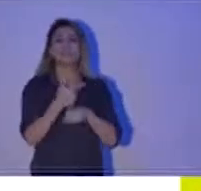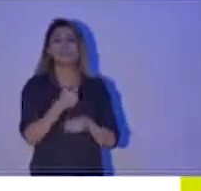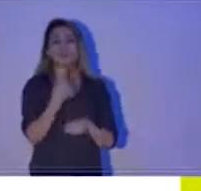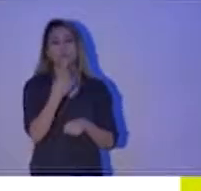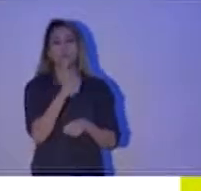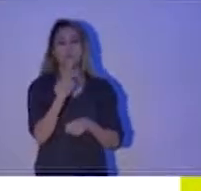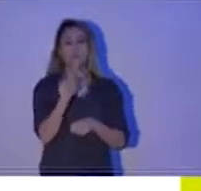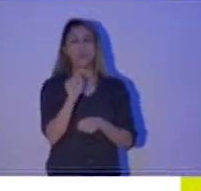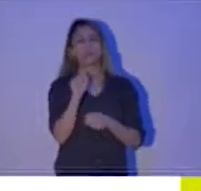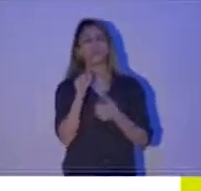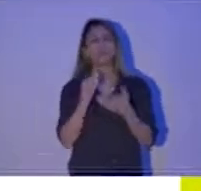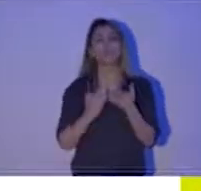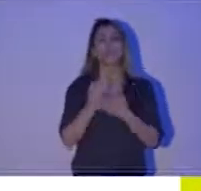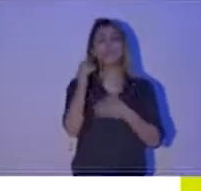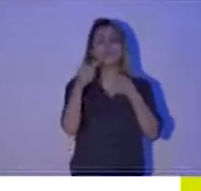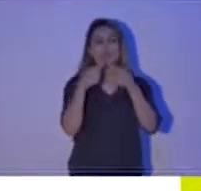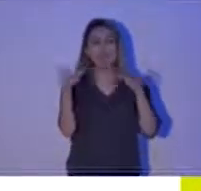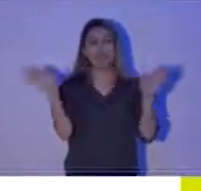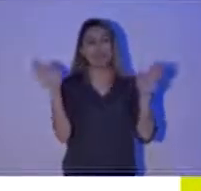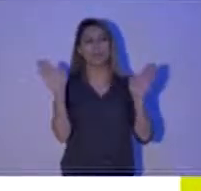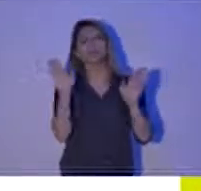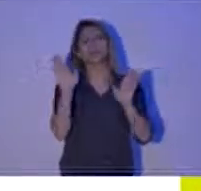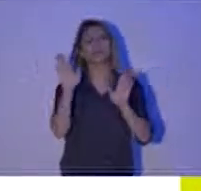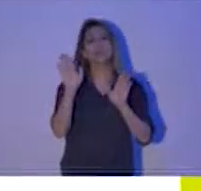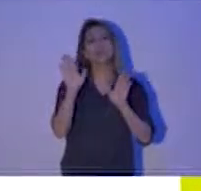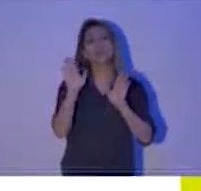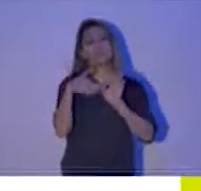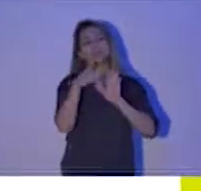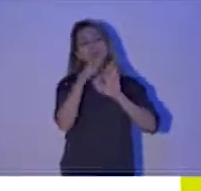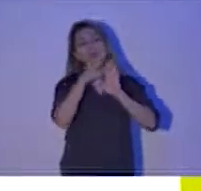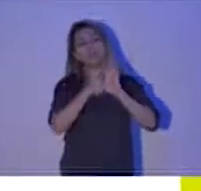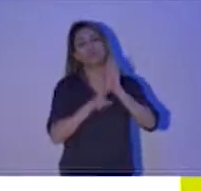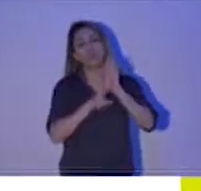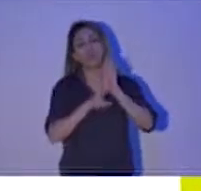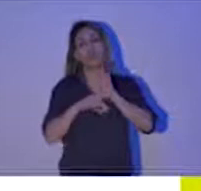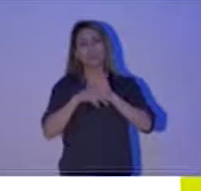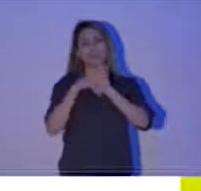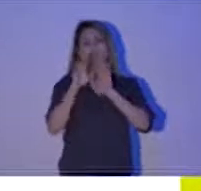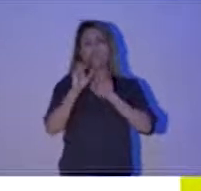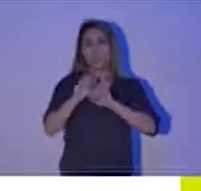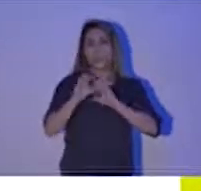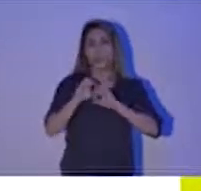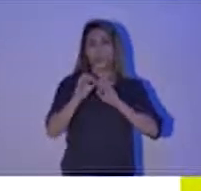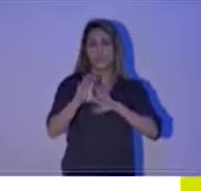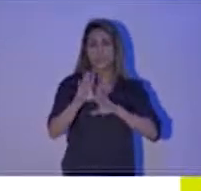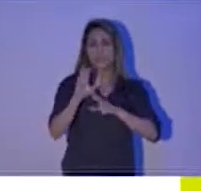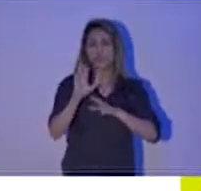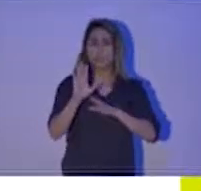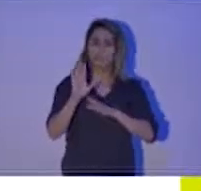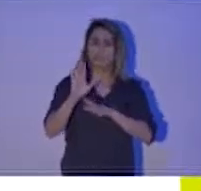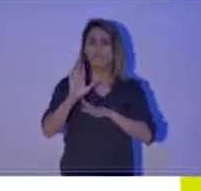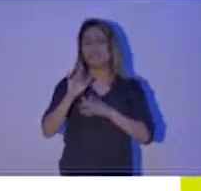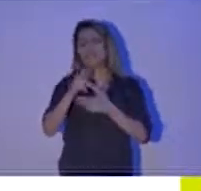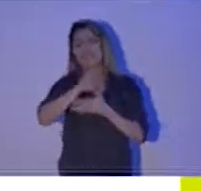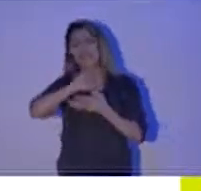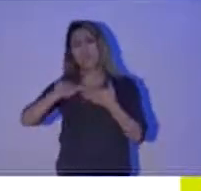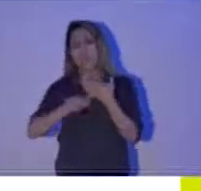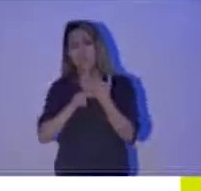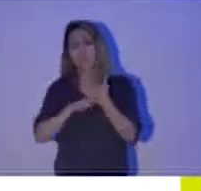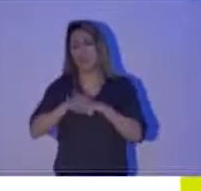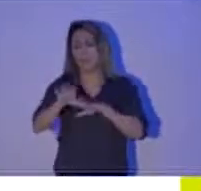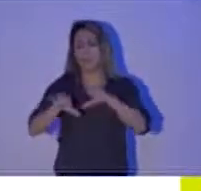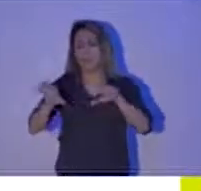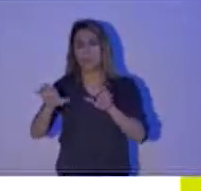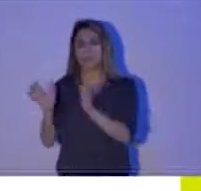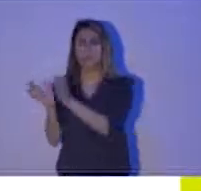a gente tem o lançamento de uma agenda do Educação Já, que foi um esforço muito grande de várias organizações, que